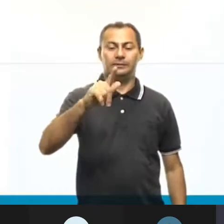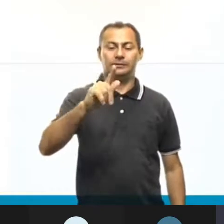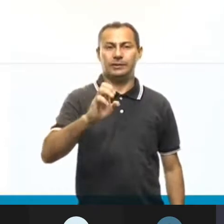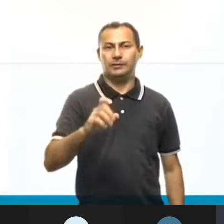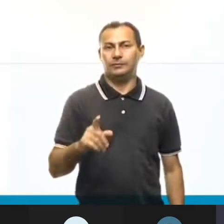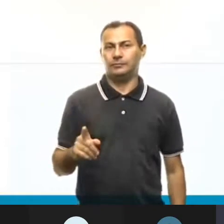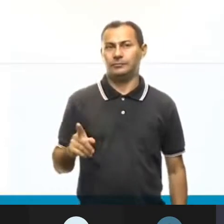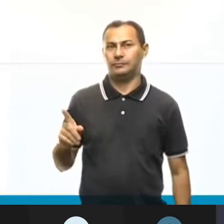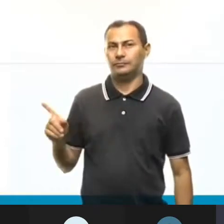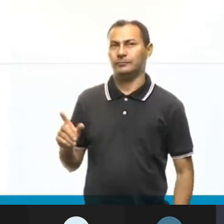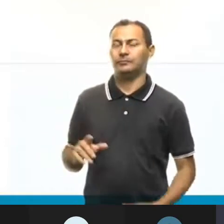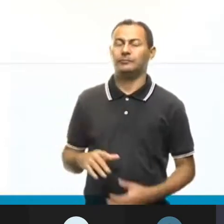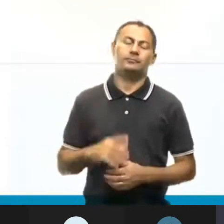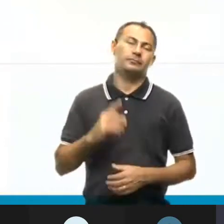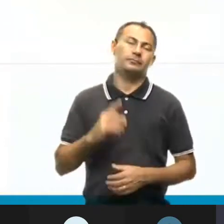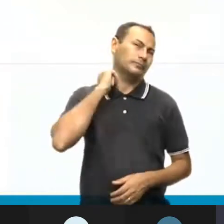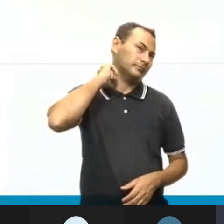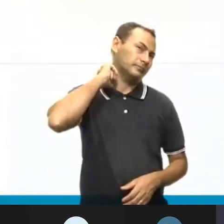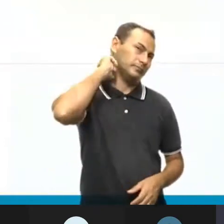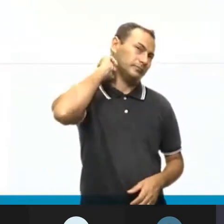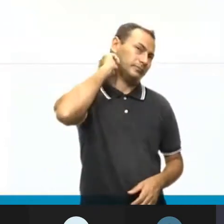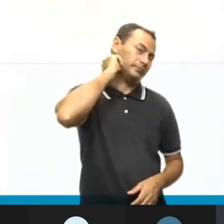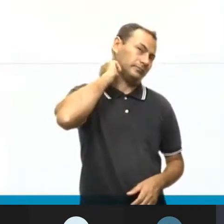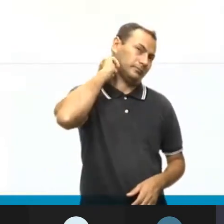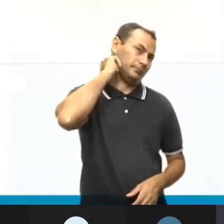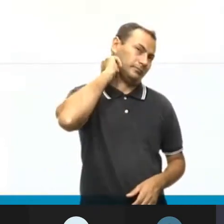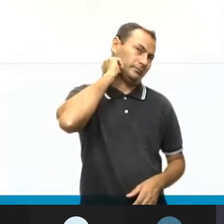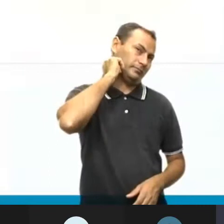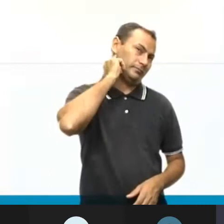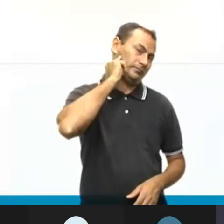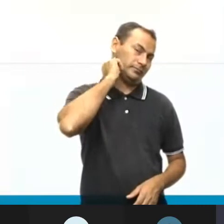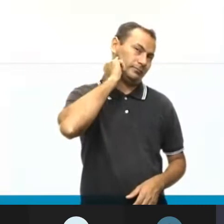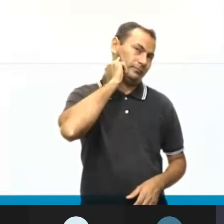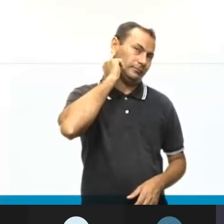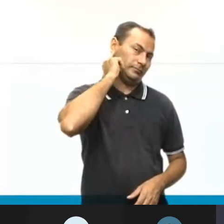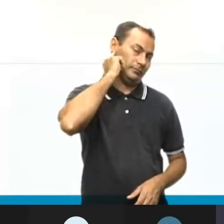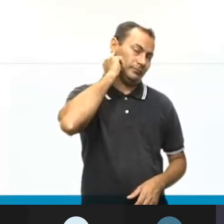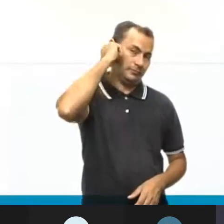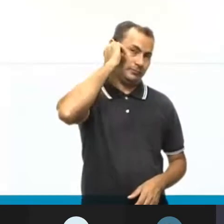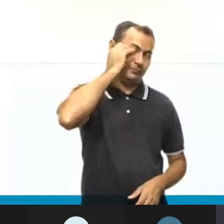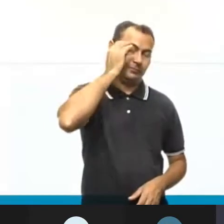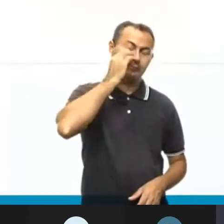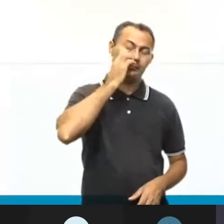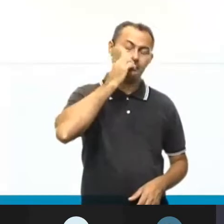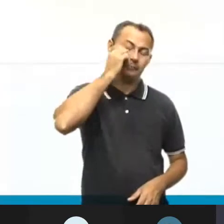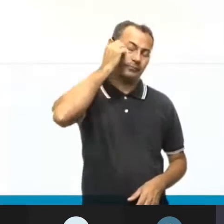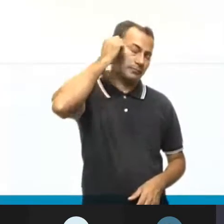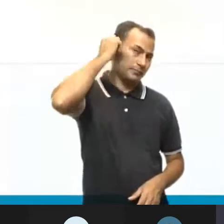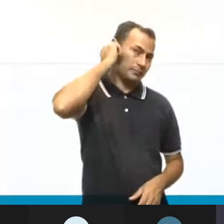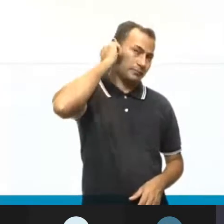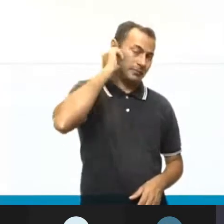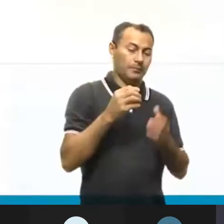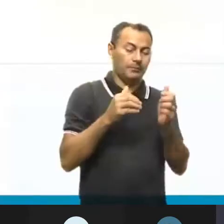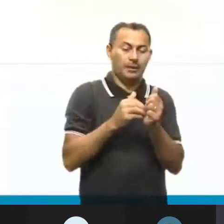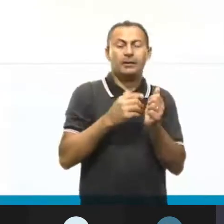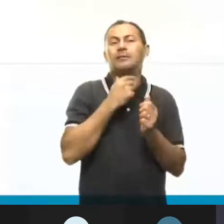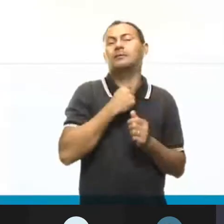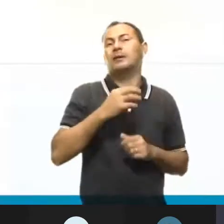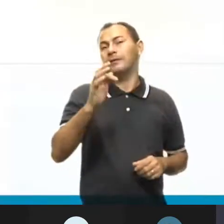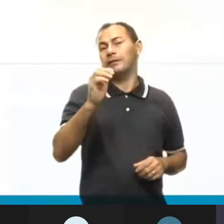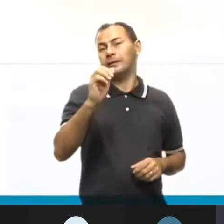Essa região aqui, né, entre a cavidade nasal, aqui a região mais anterior da faringe aqui, que está mais próxima aqui da